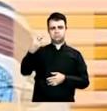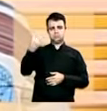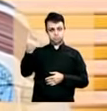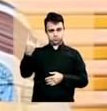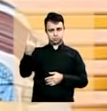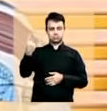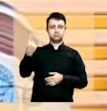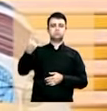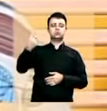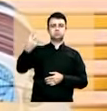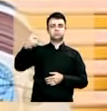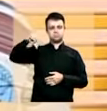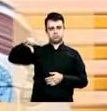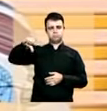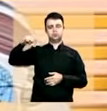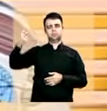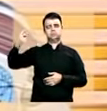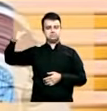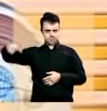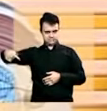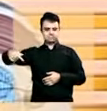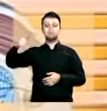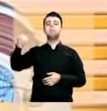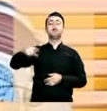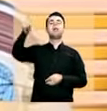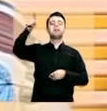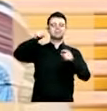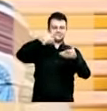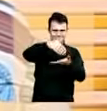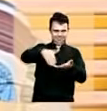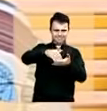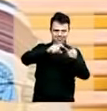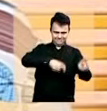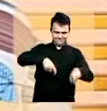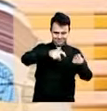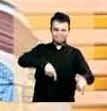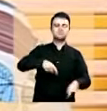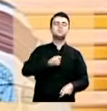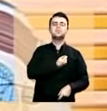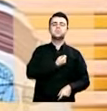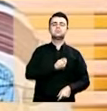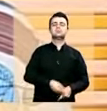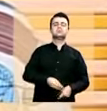3231 2927. E o da Secretaria de Agricultura é o